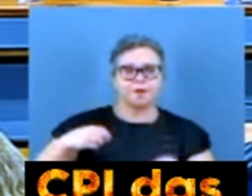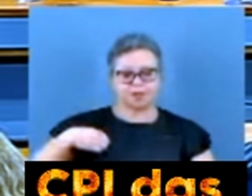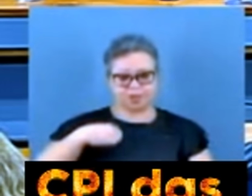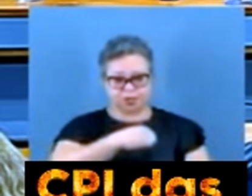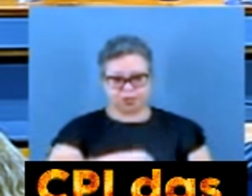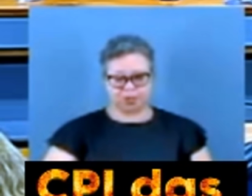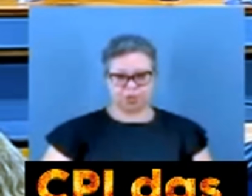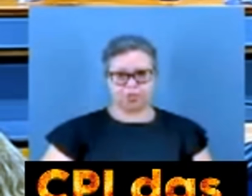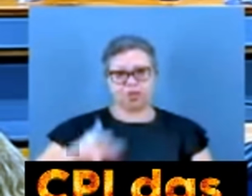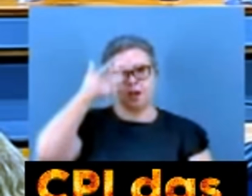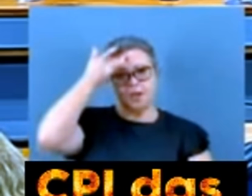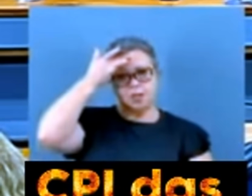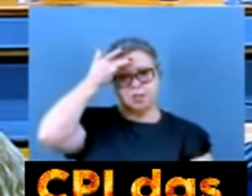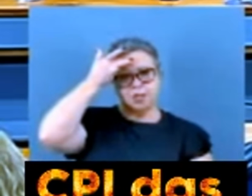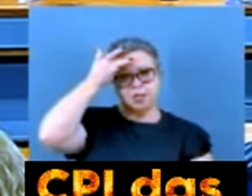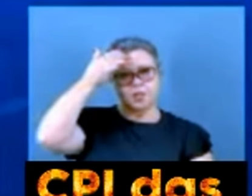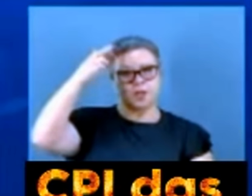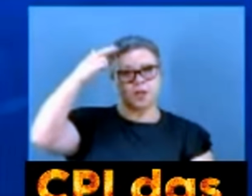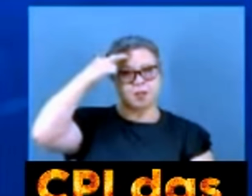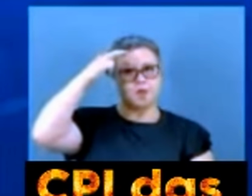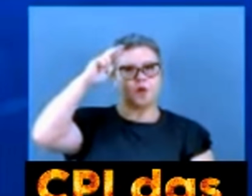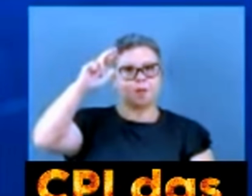Índia dominam.